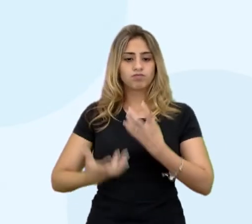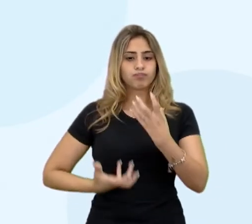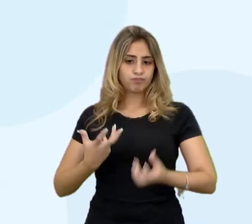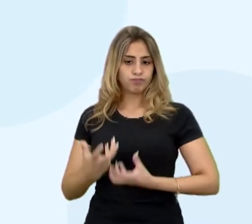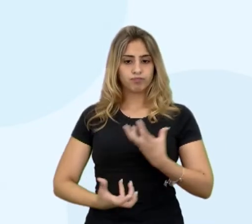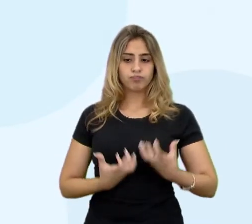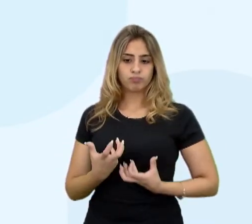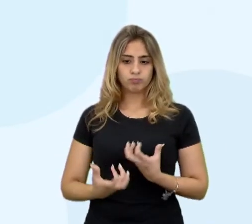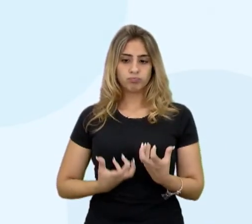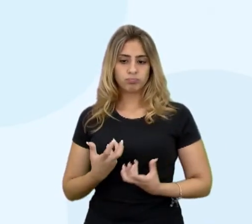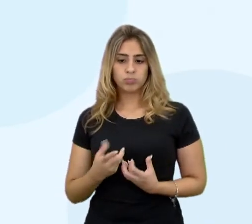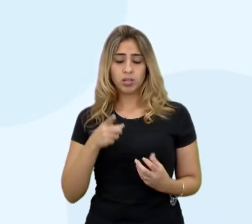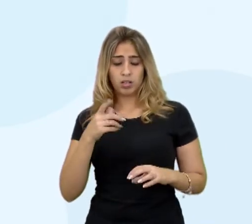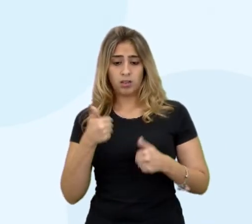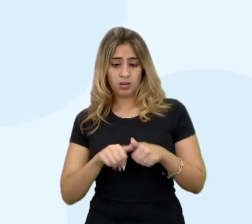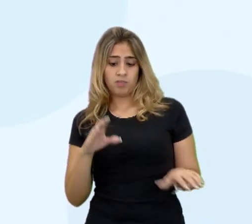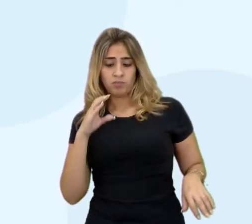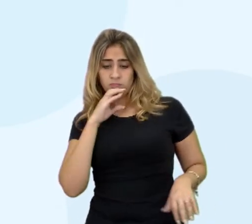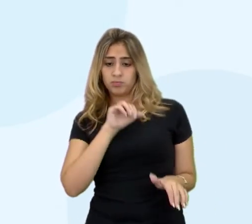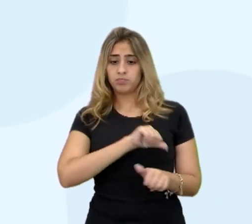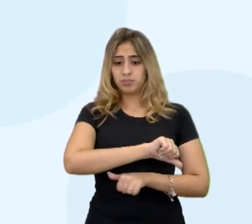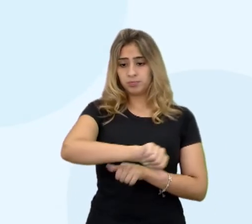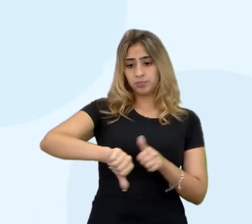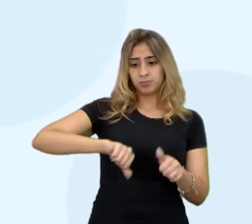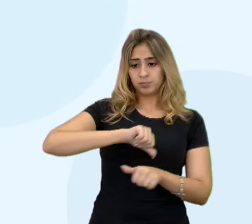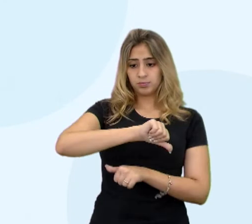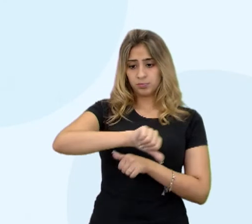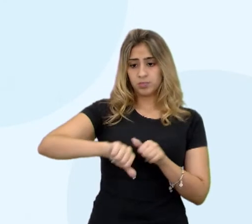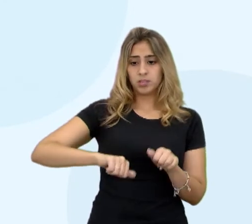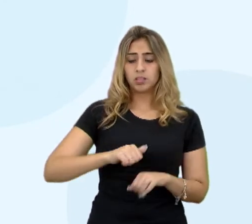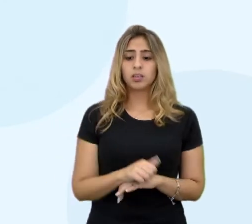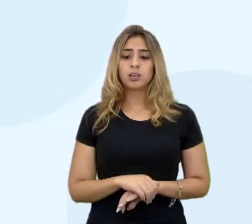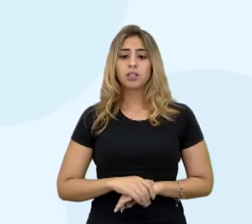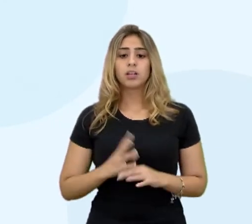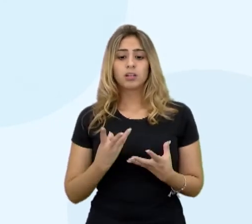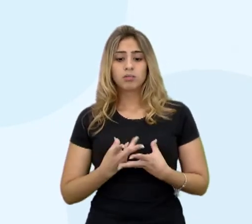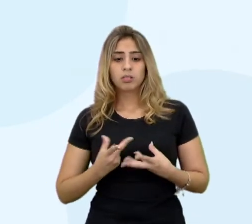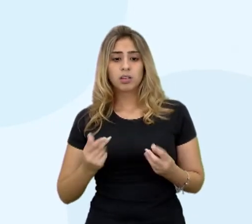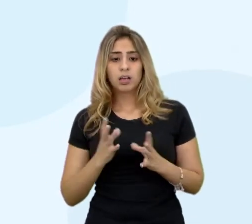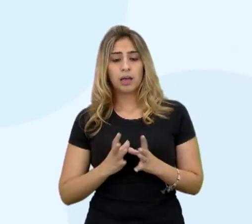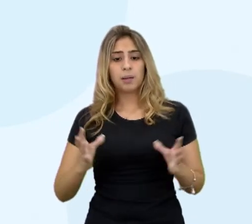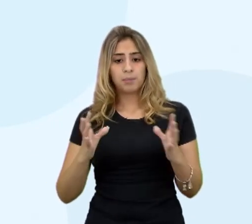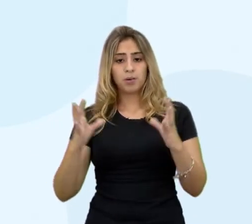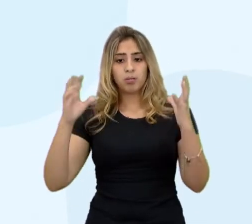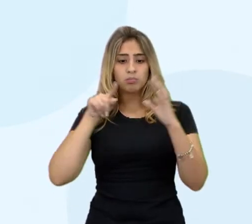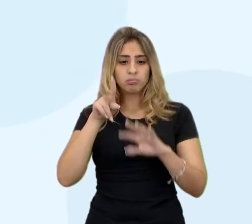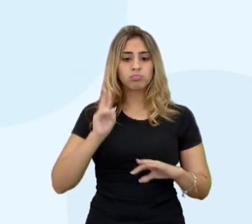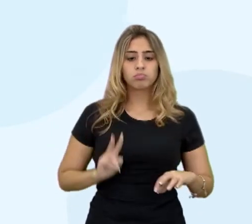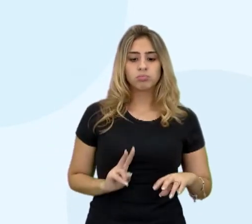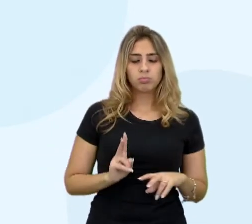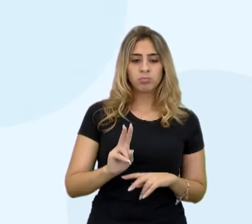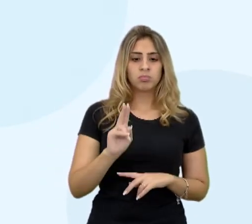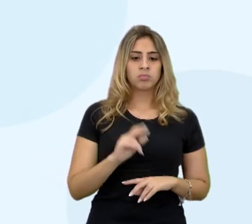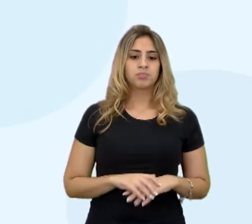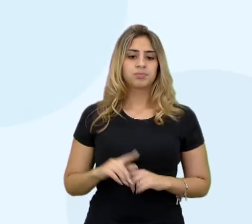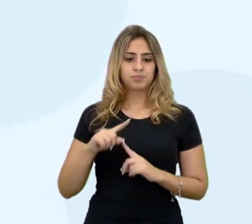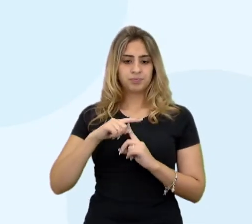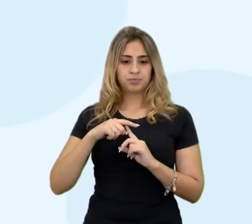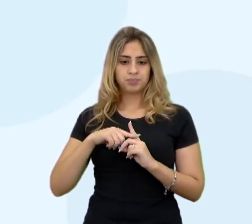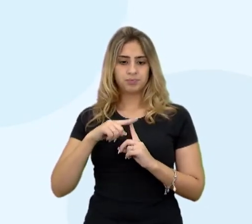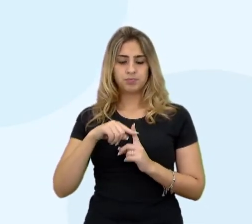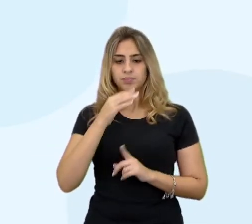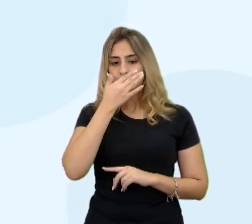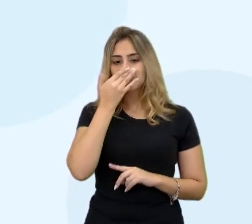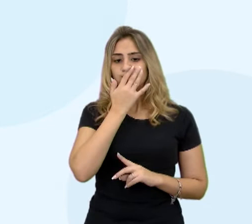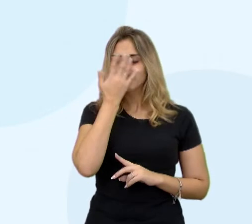Então, enquanto ela está fervendo, transformando de líquido para gás, né, para vapor, ela permanece a temperatura. Ó. Aqui é no